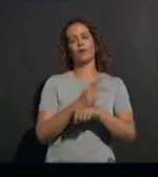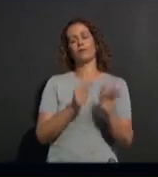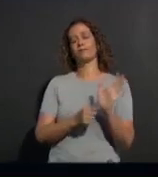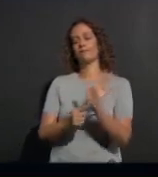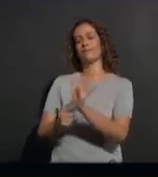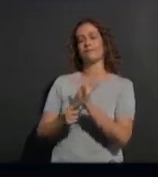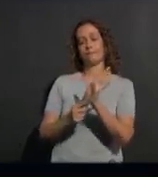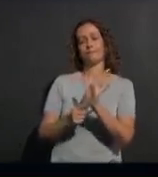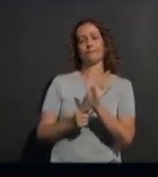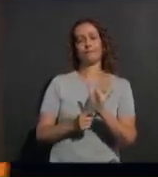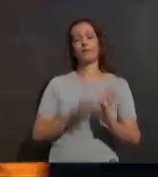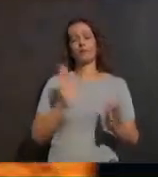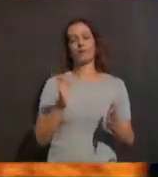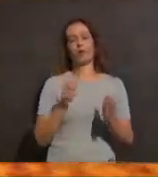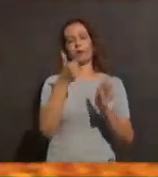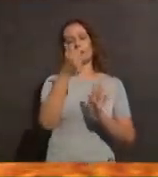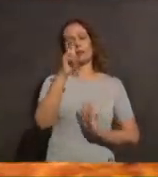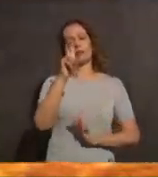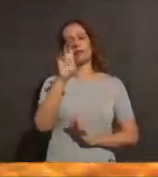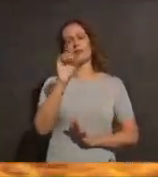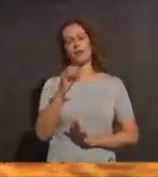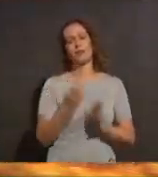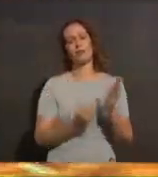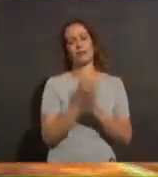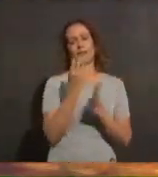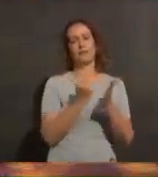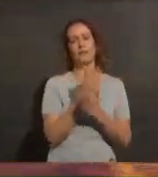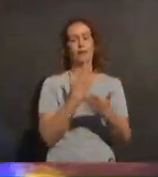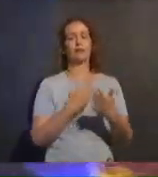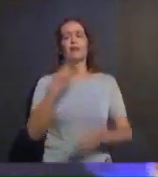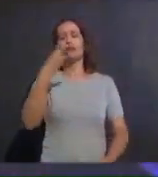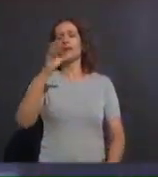ele 150 vezes. É 30 segundos, é um cara zoando o outro.